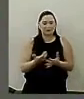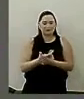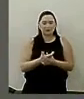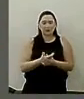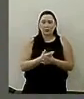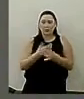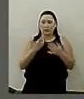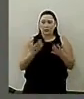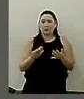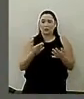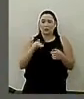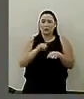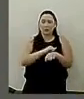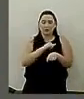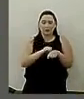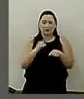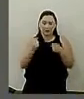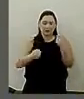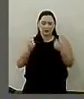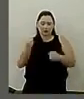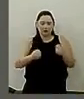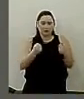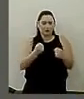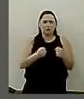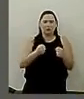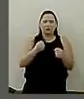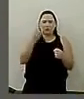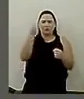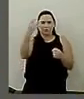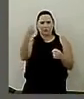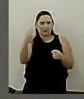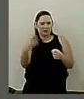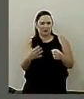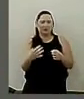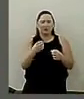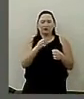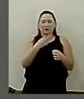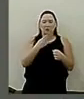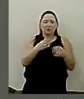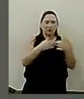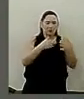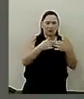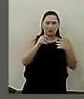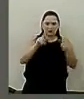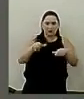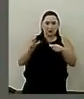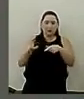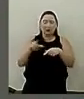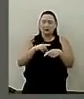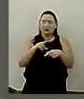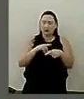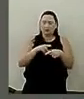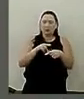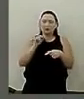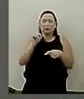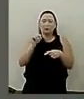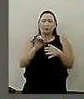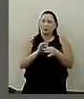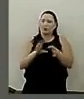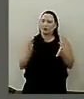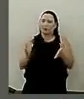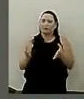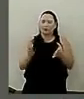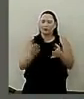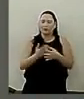Quantas vezes no trânsito, ou às vezes em qualquer outro lugar, a gente é livre de uma coisa assim. Minha esposa